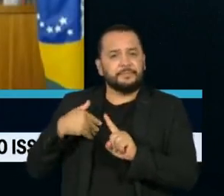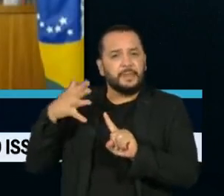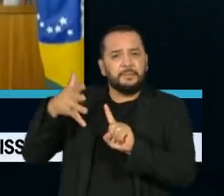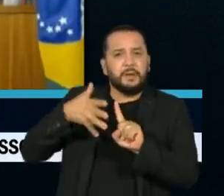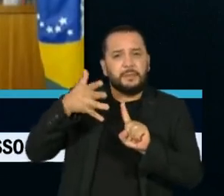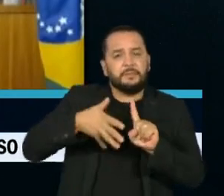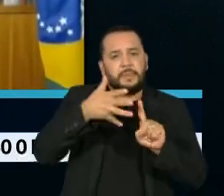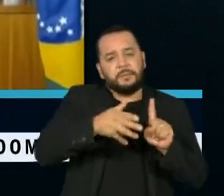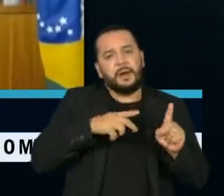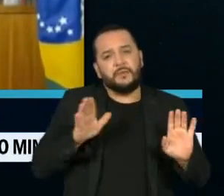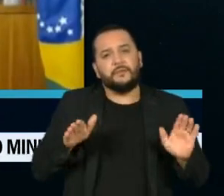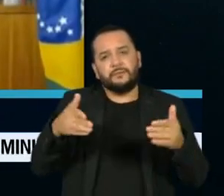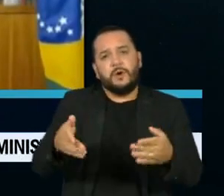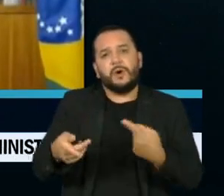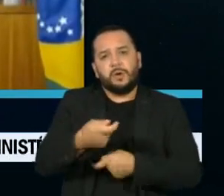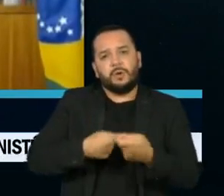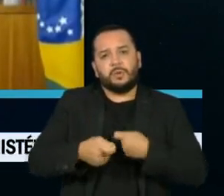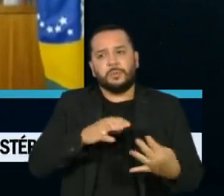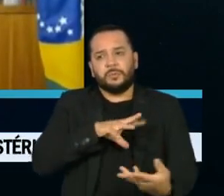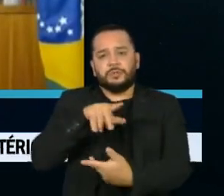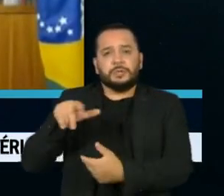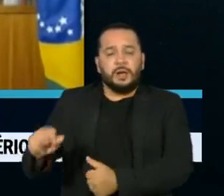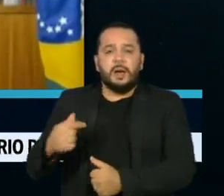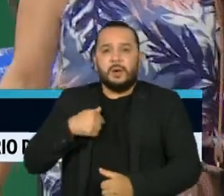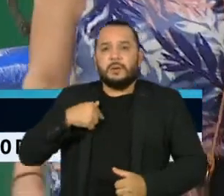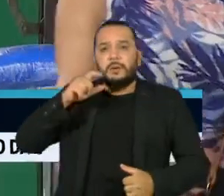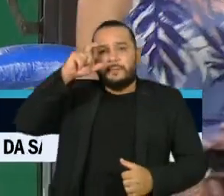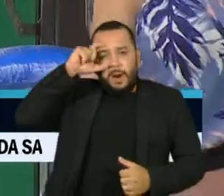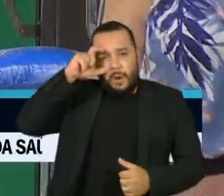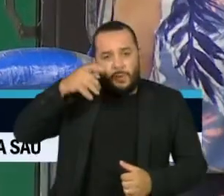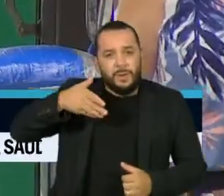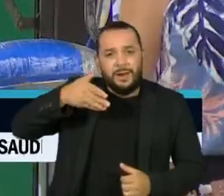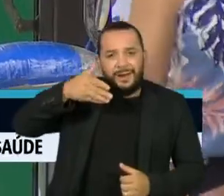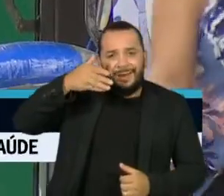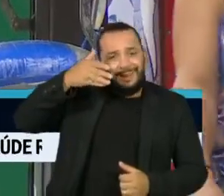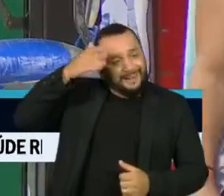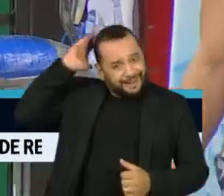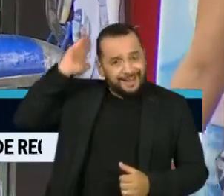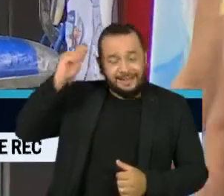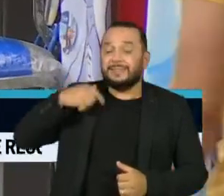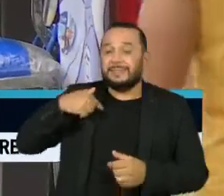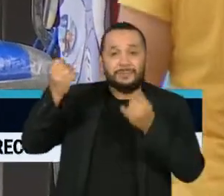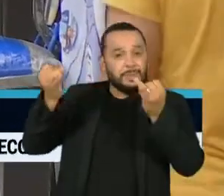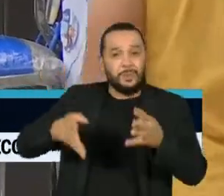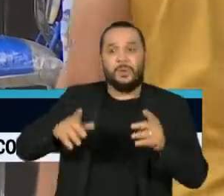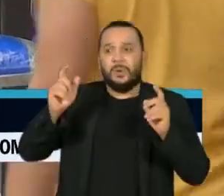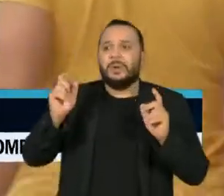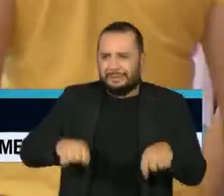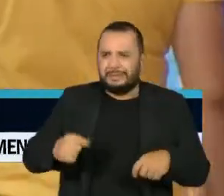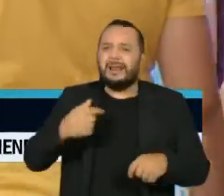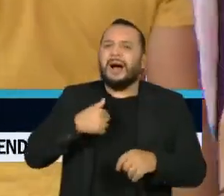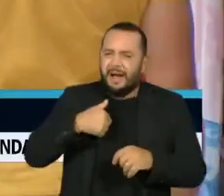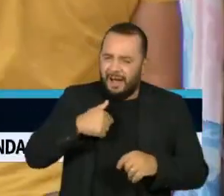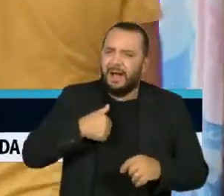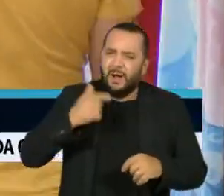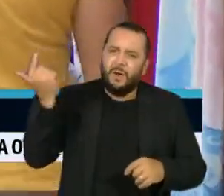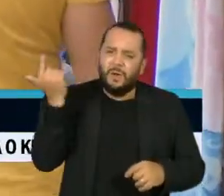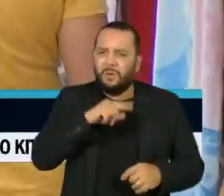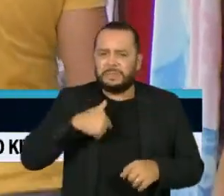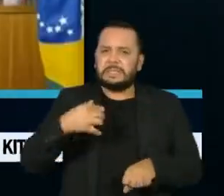durante o Fórum Econômico Mundial, Paulo Guedes afirmou que há espaço fiscal para reagir a uma terceira ou quarta onda